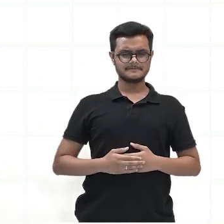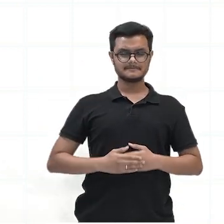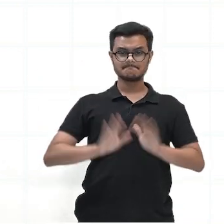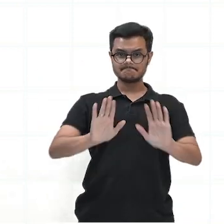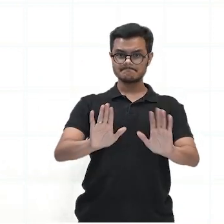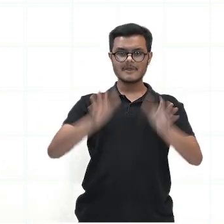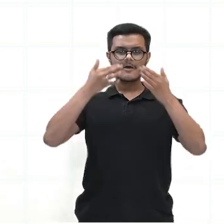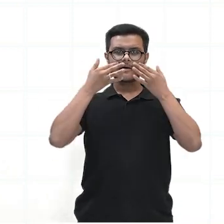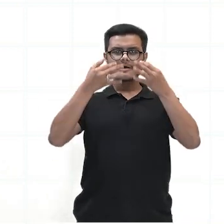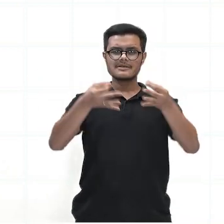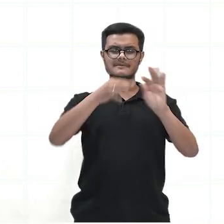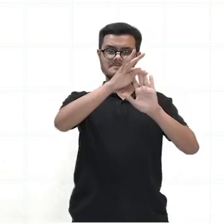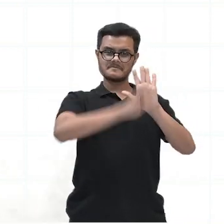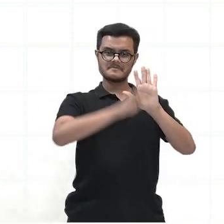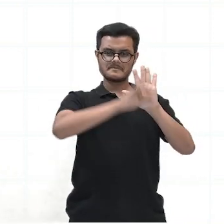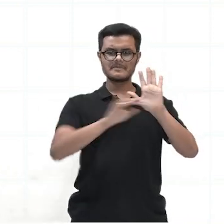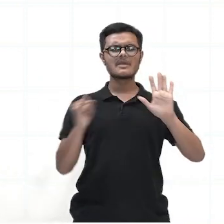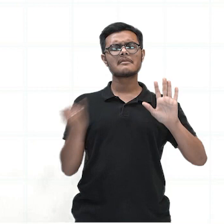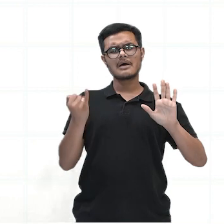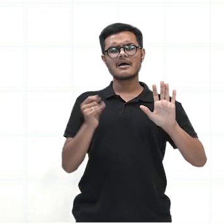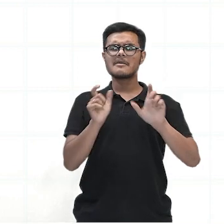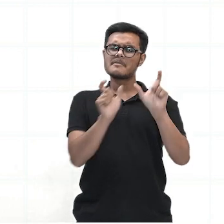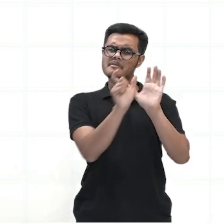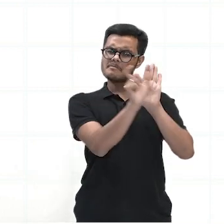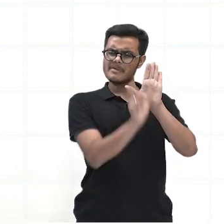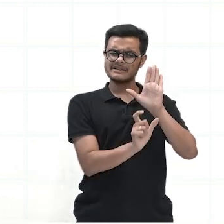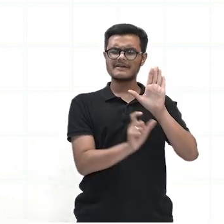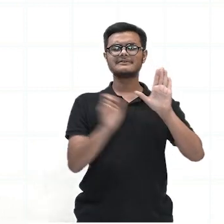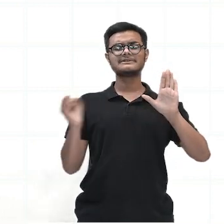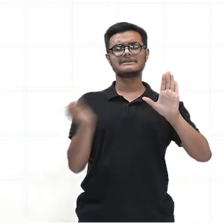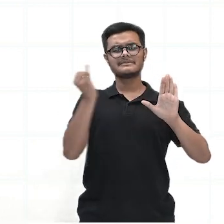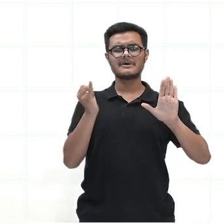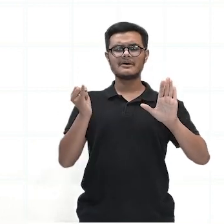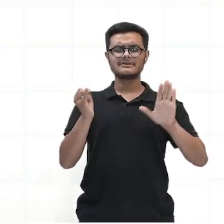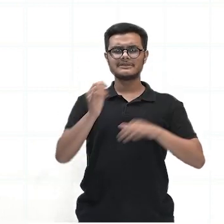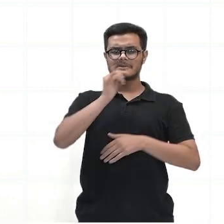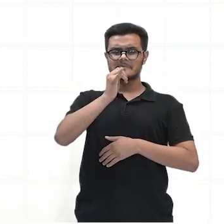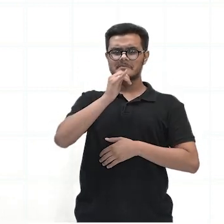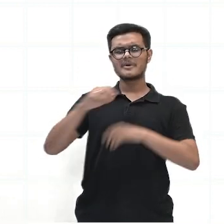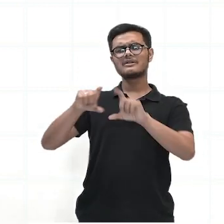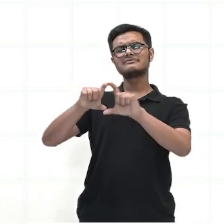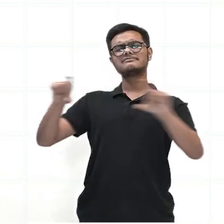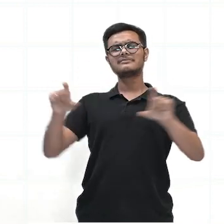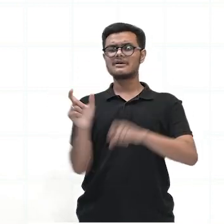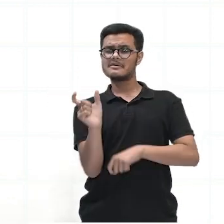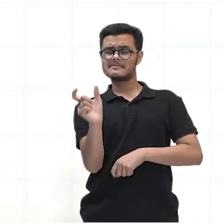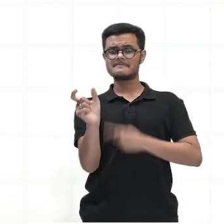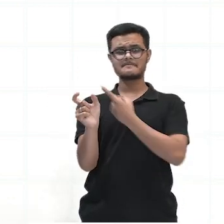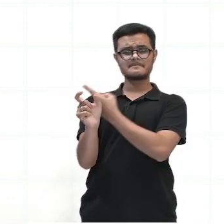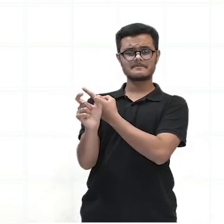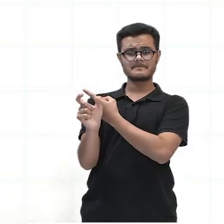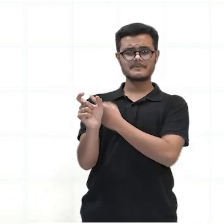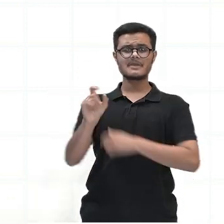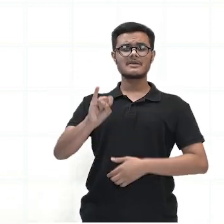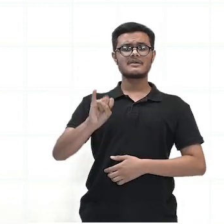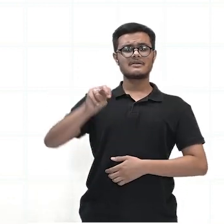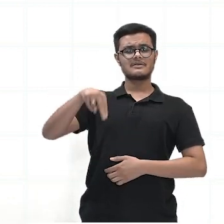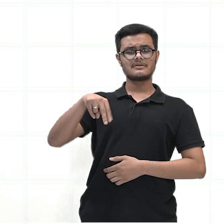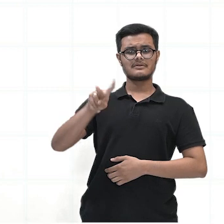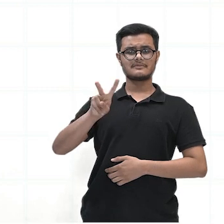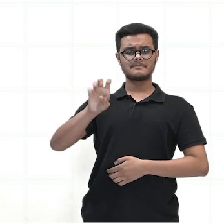atenção nesse texto, porque tem algumas palavras em destaque, como, por exemplo, essa daqui, que a gente viu lá no começo